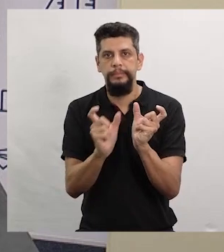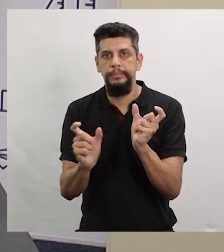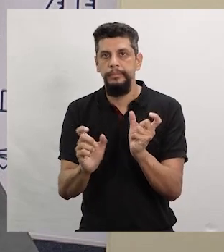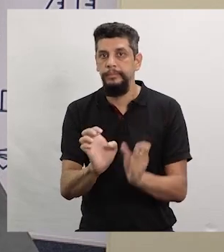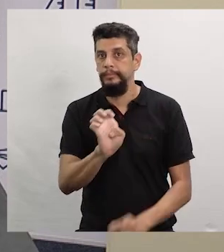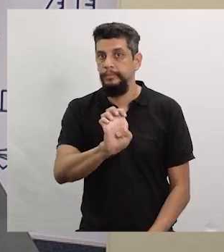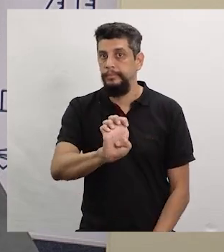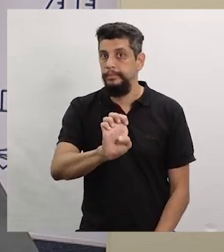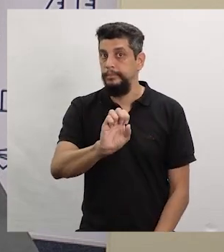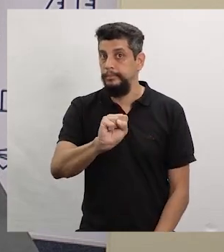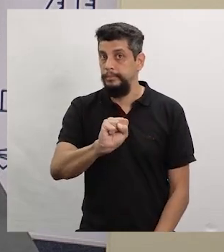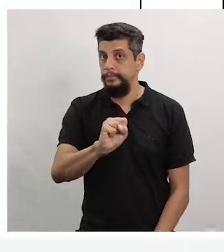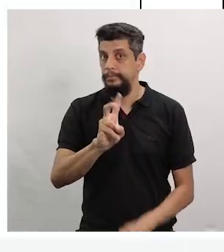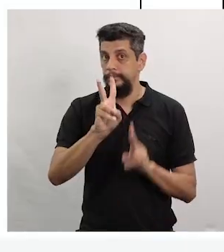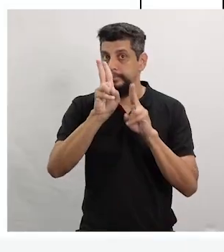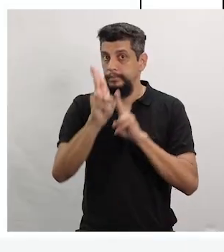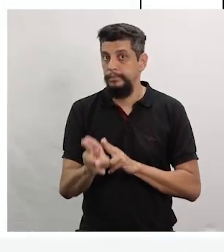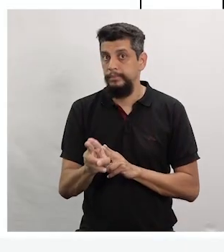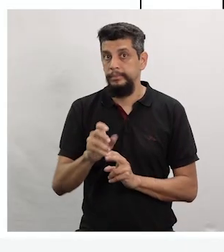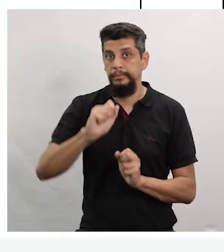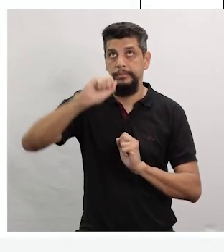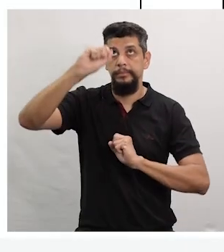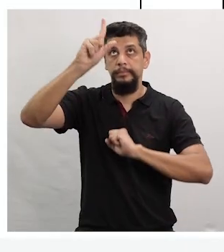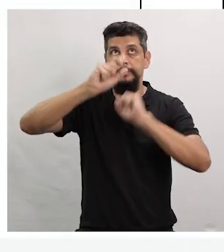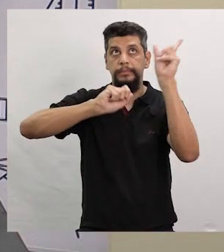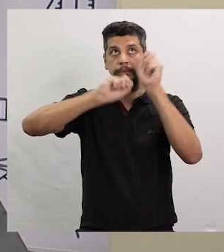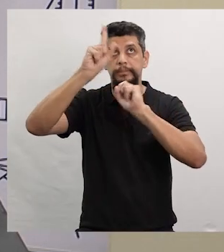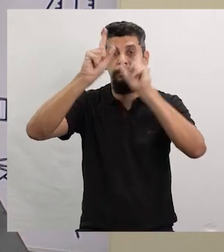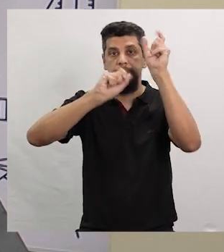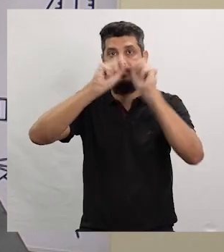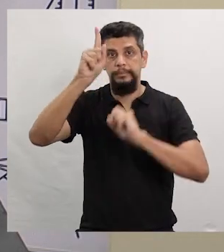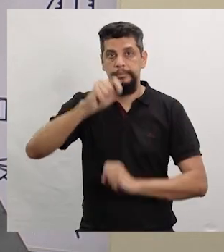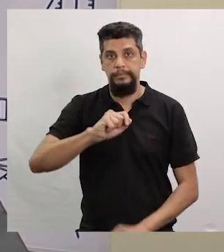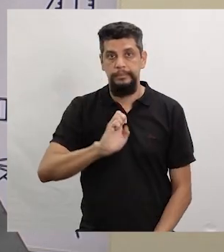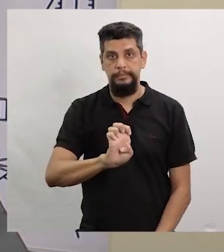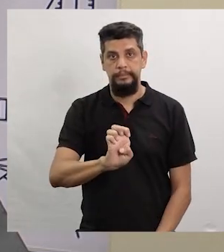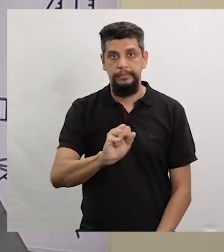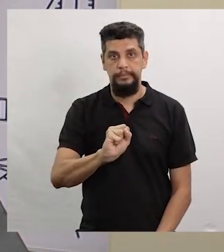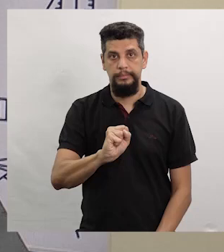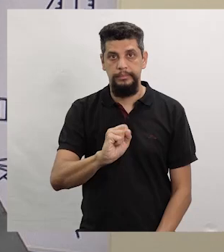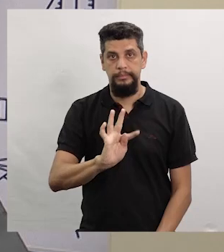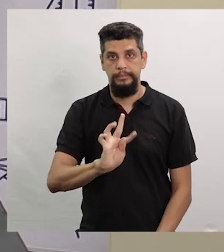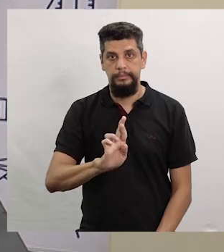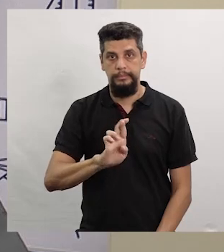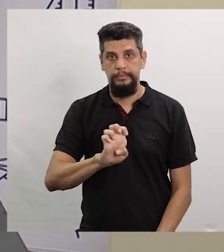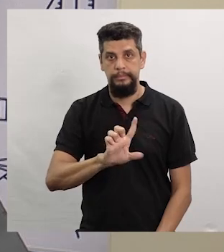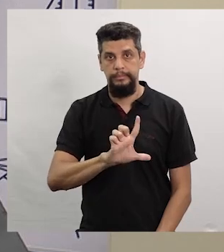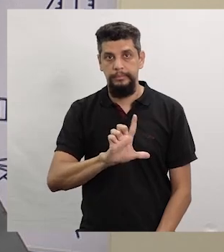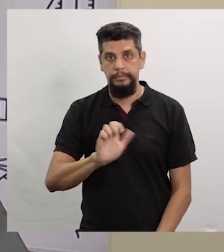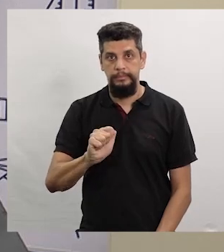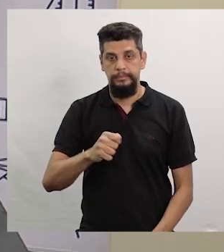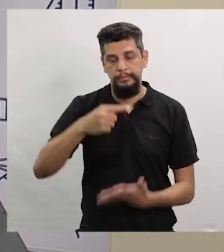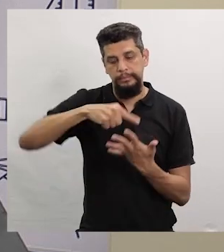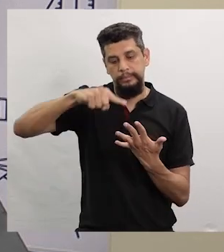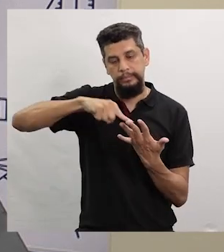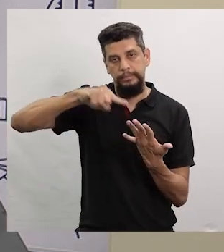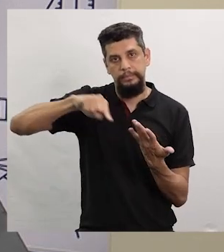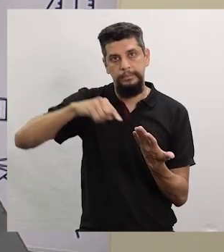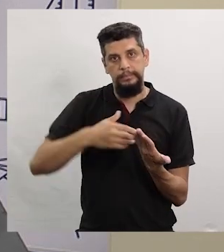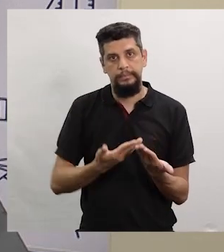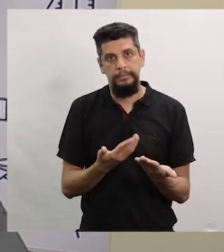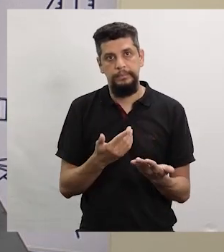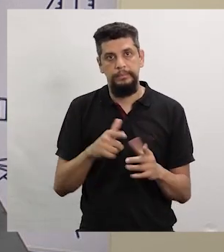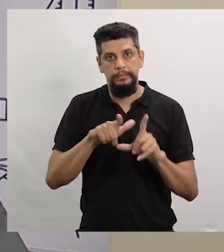a mesma sílaba de estrela certo muito bem então nós contamos as letras da palavra